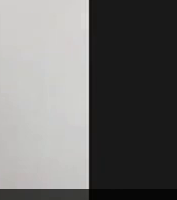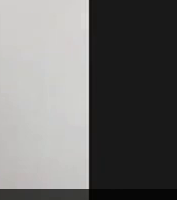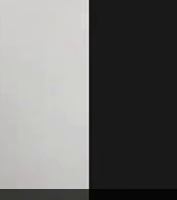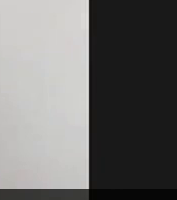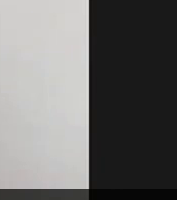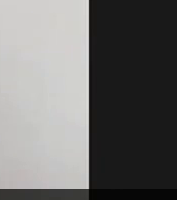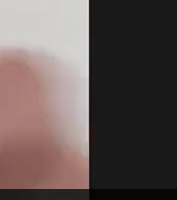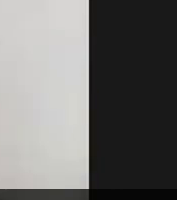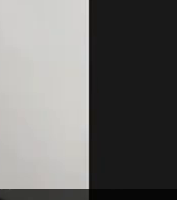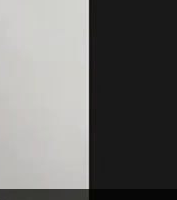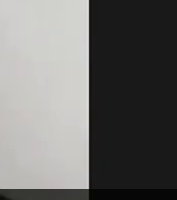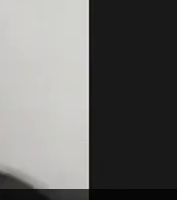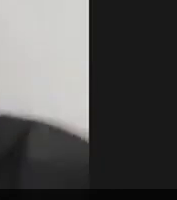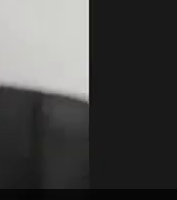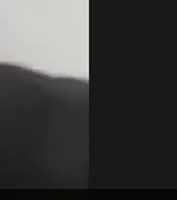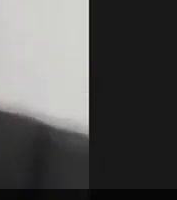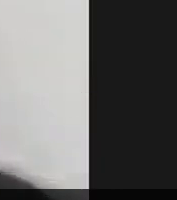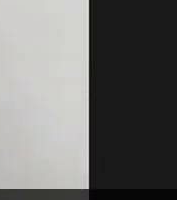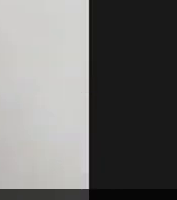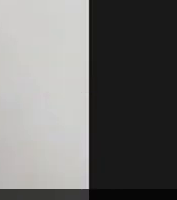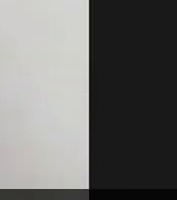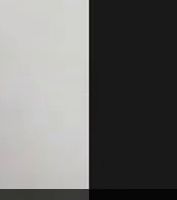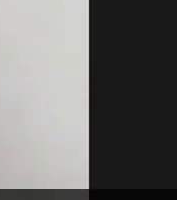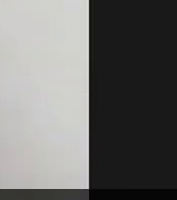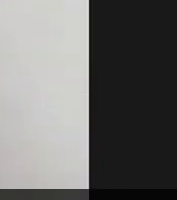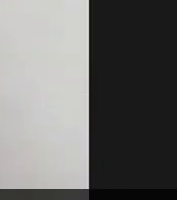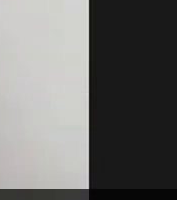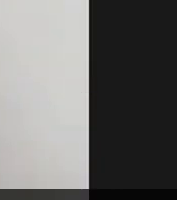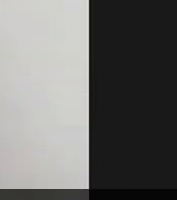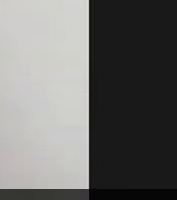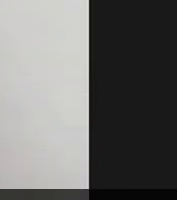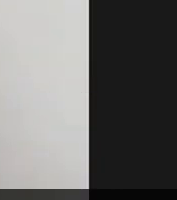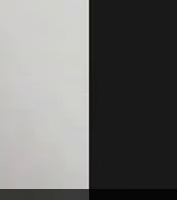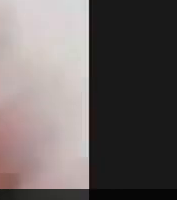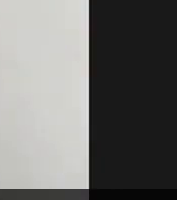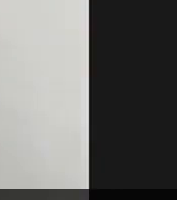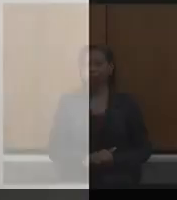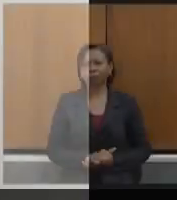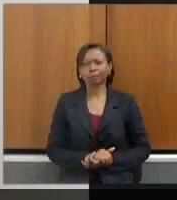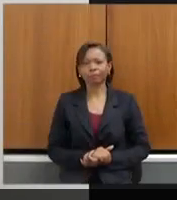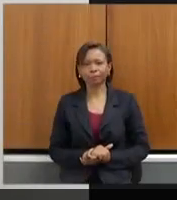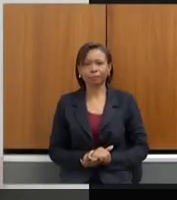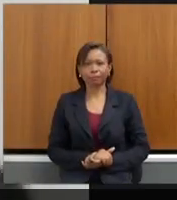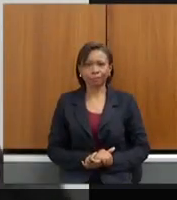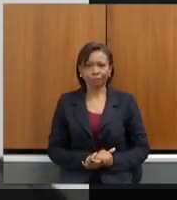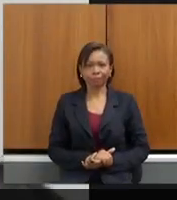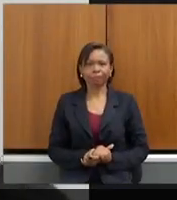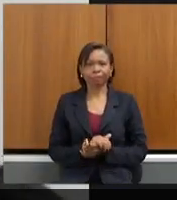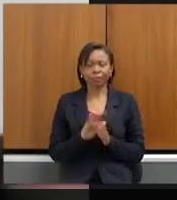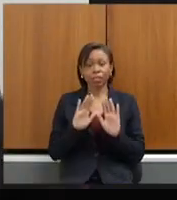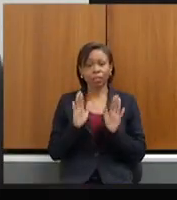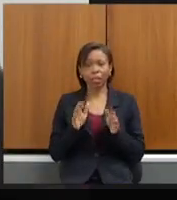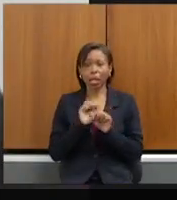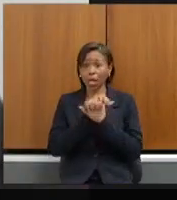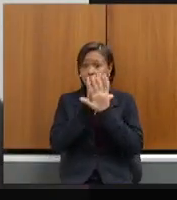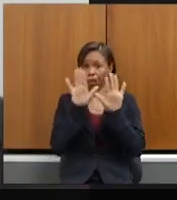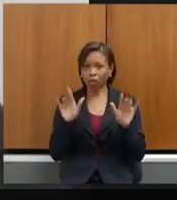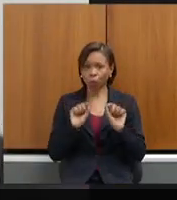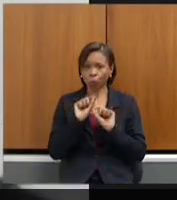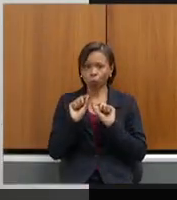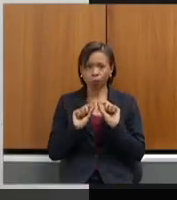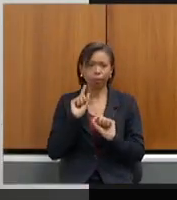ao mesmo tempo é o Butantã iniciava as suas negociações não me parece que tá claro que Minas Gerais